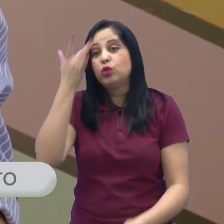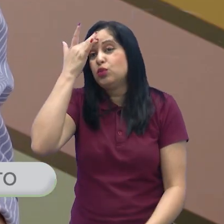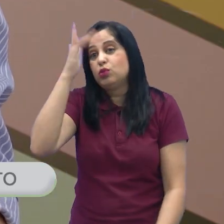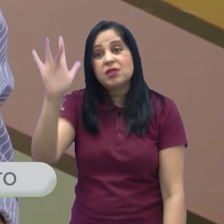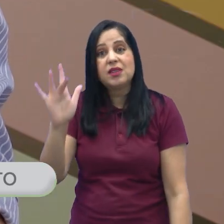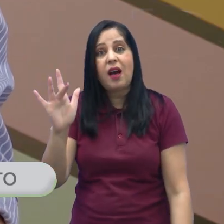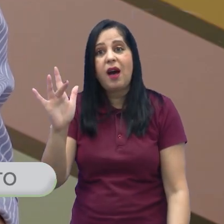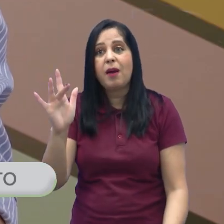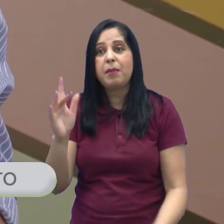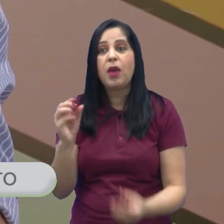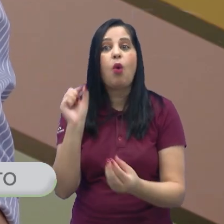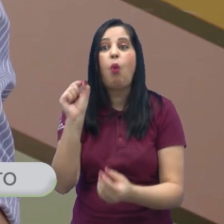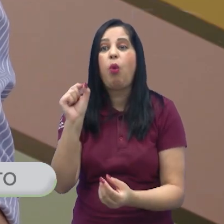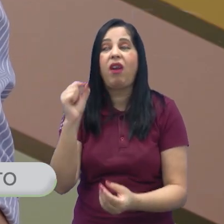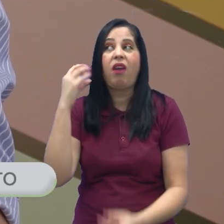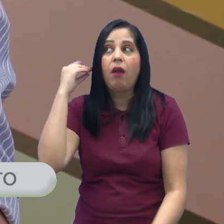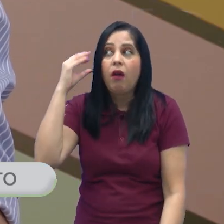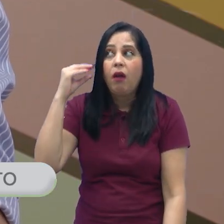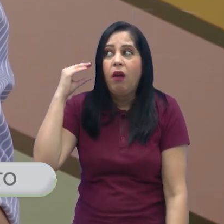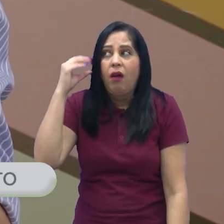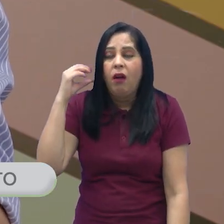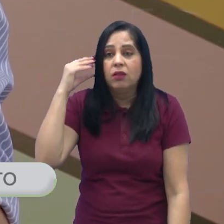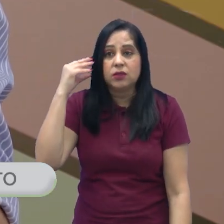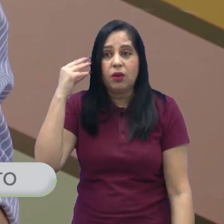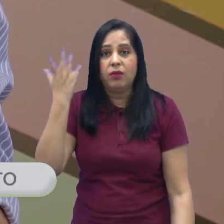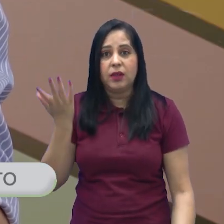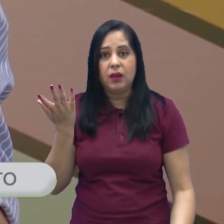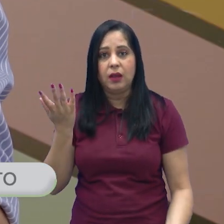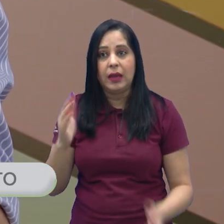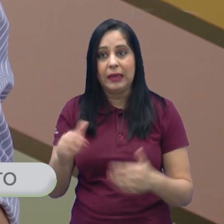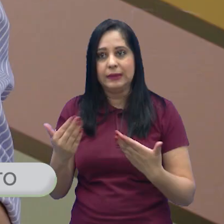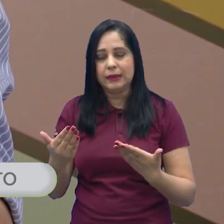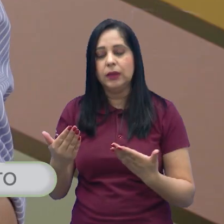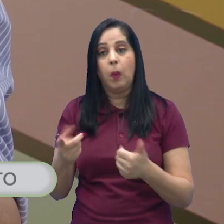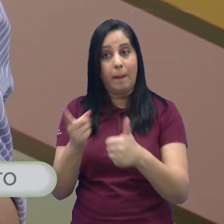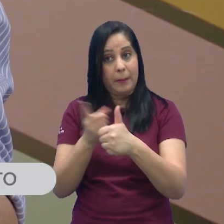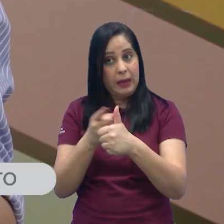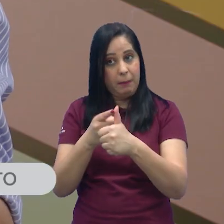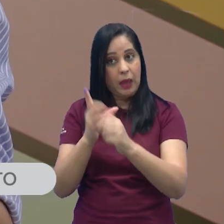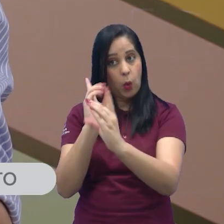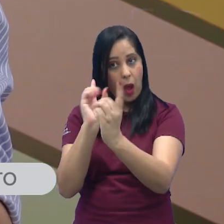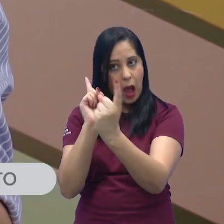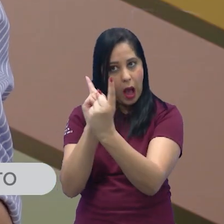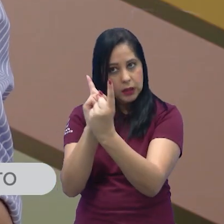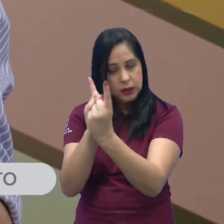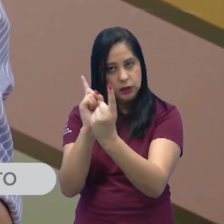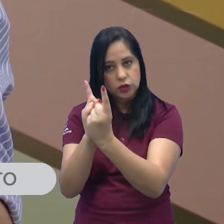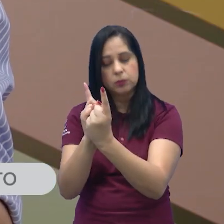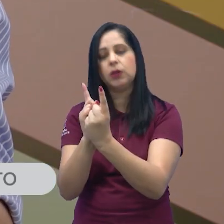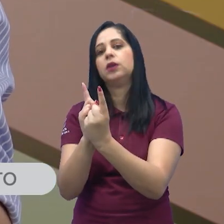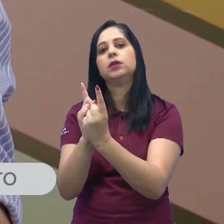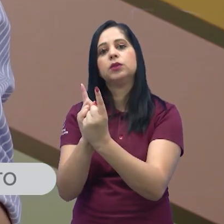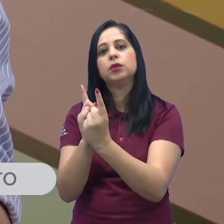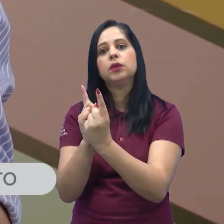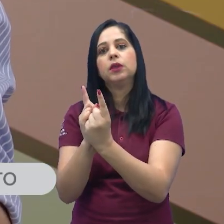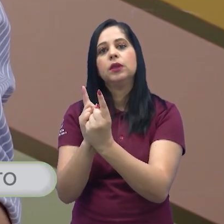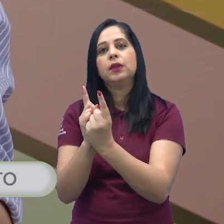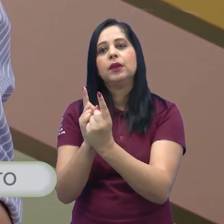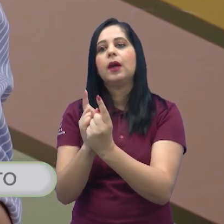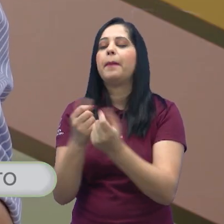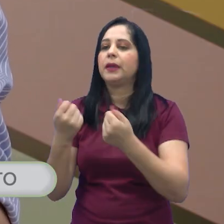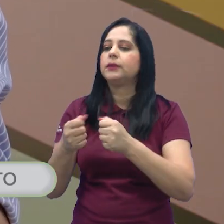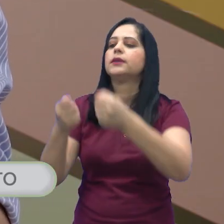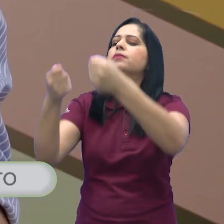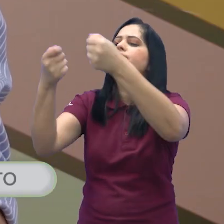é uma esquizofrenia. Então, num primeiro momento desse acolhimento, é explicar para a família